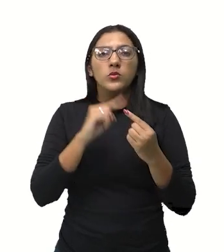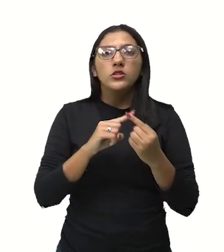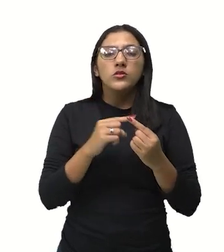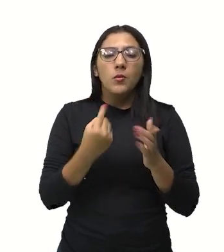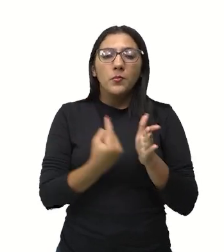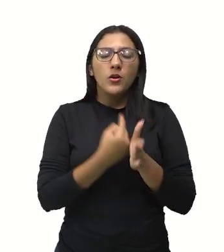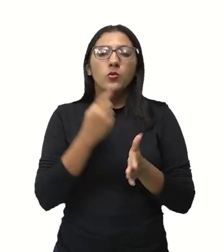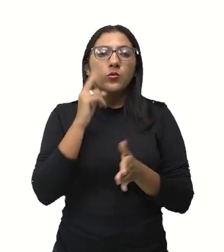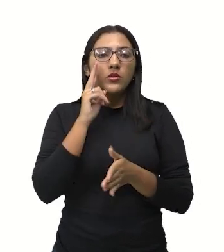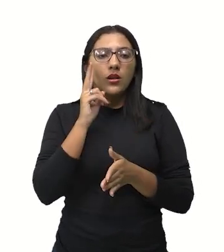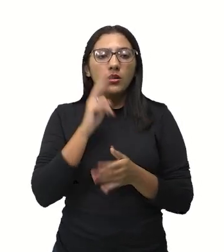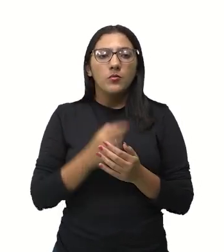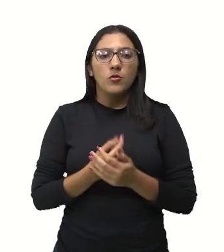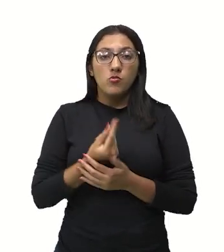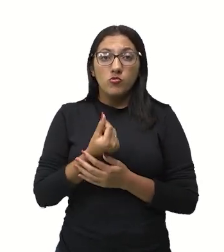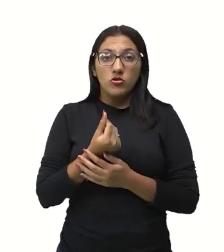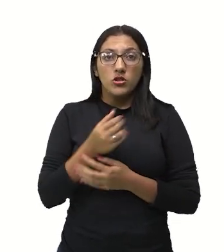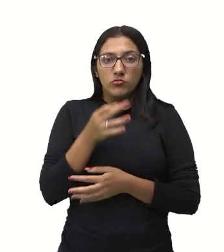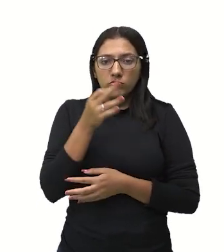do aparelho.